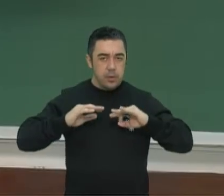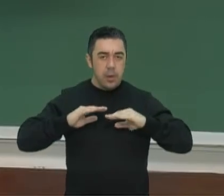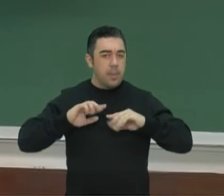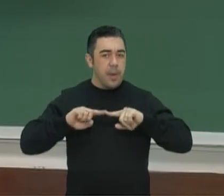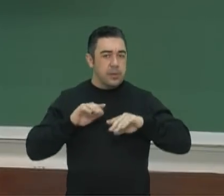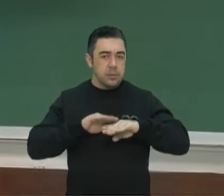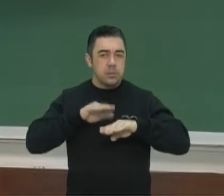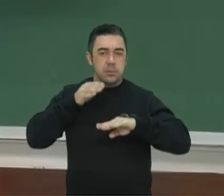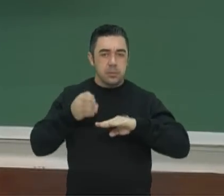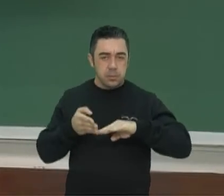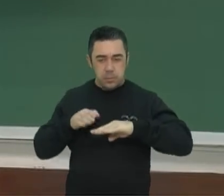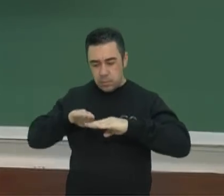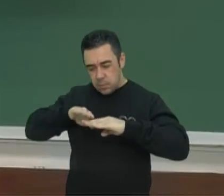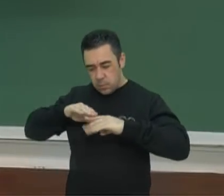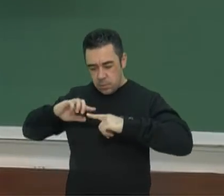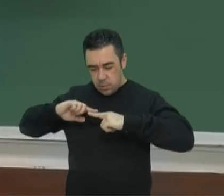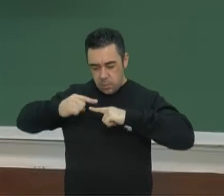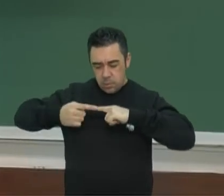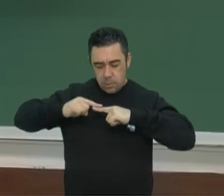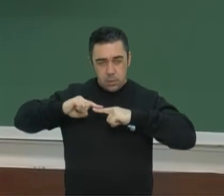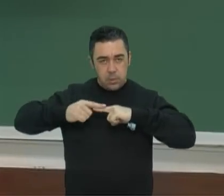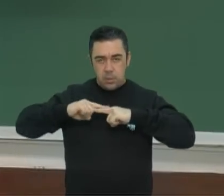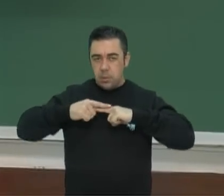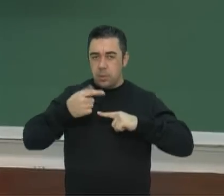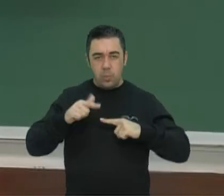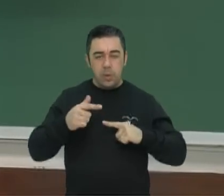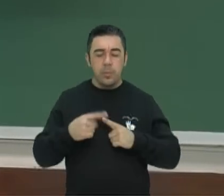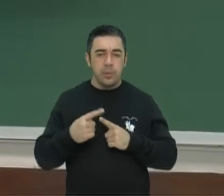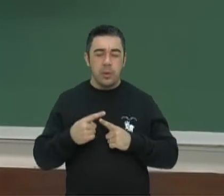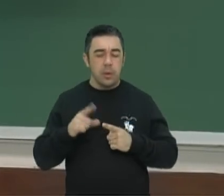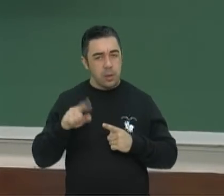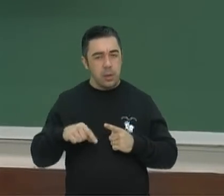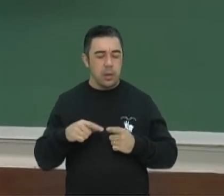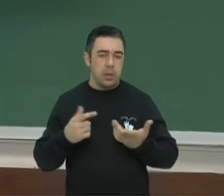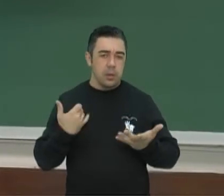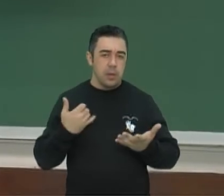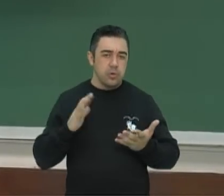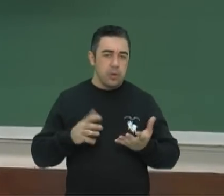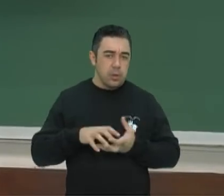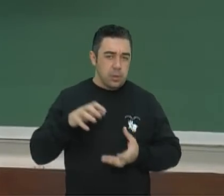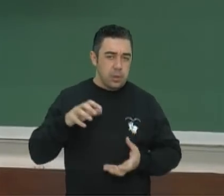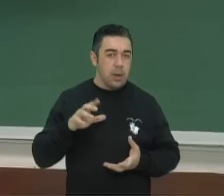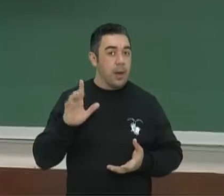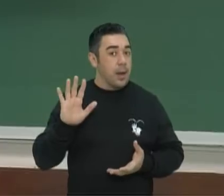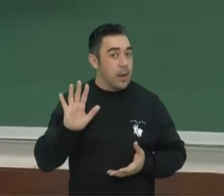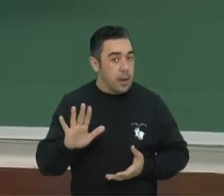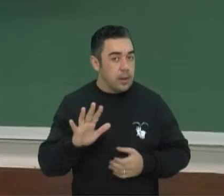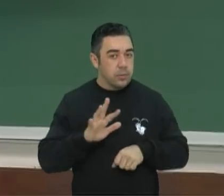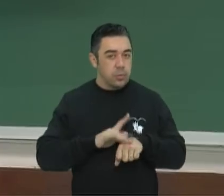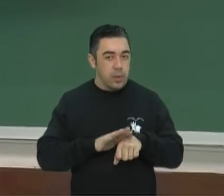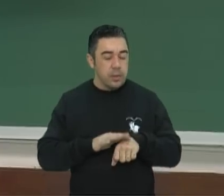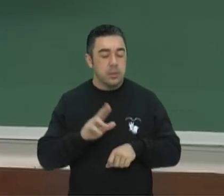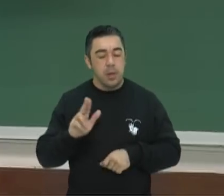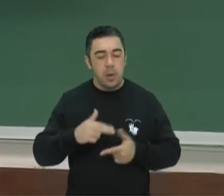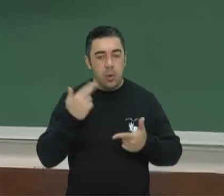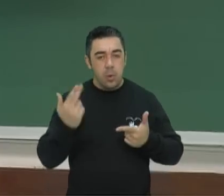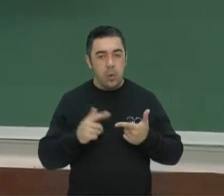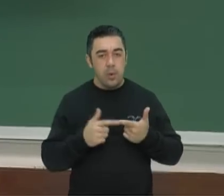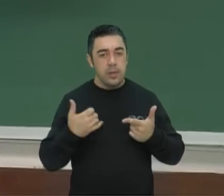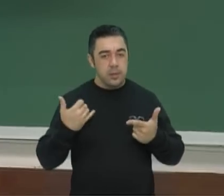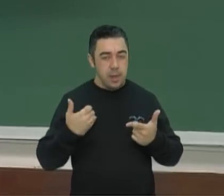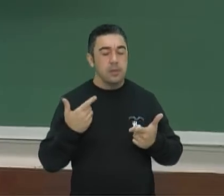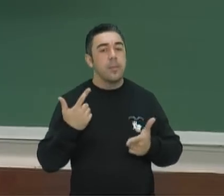muita marca, porque não vai ter excesso de colágeno ali, né? Claro, situações de doença ou idade muito avançada também